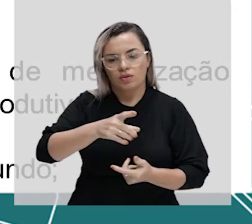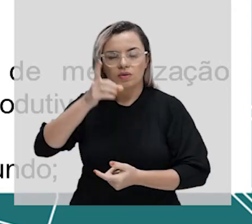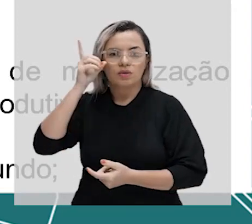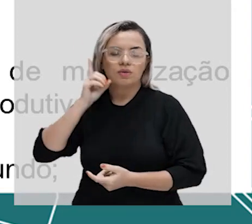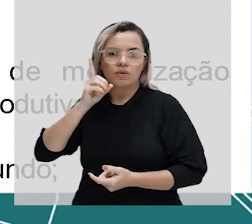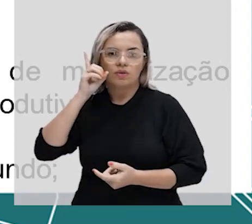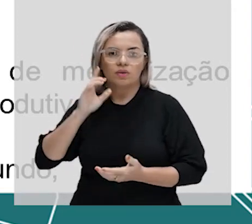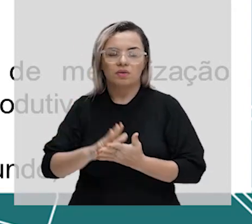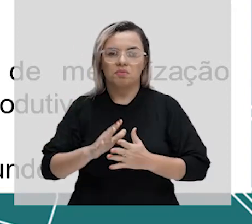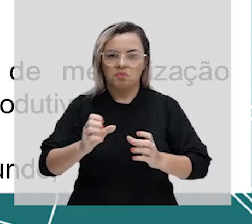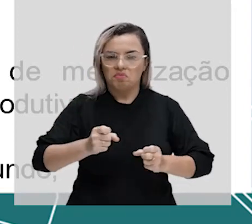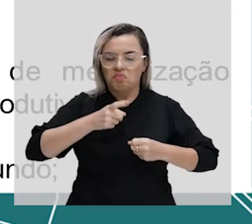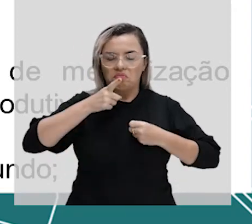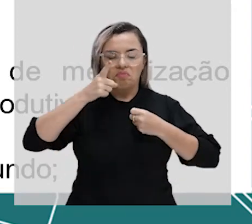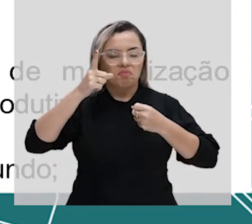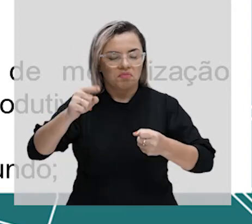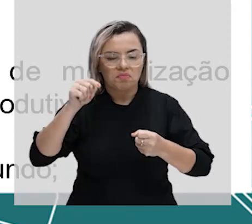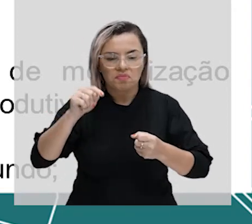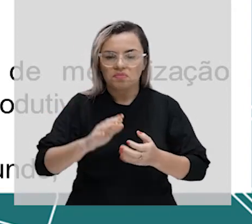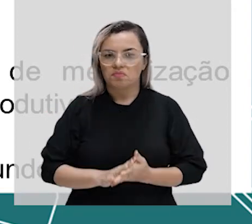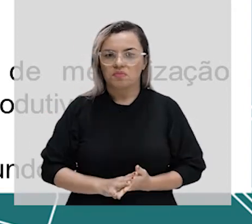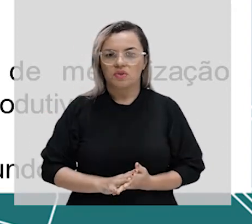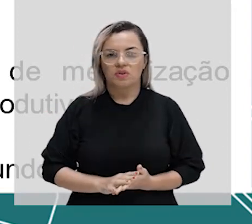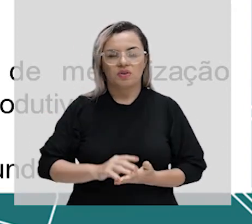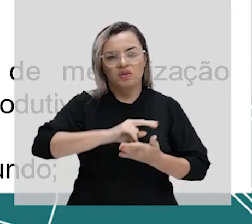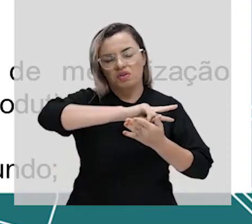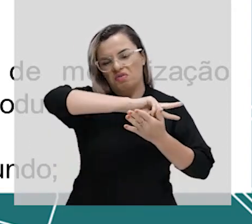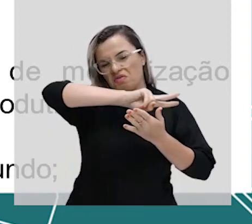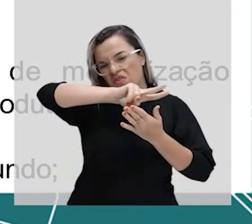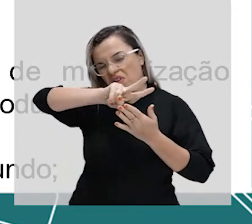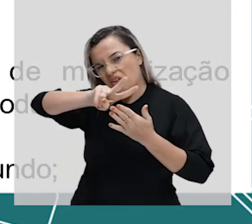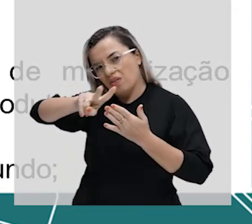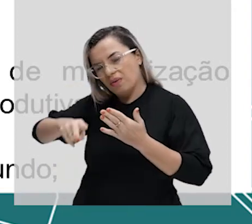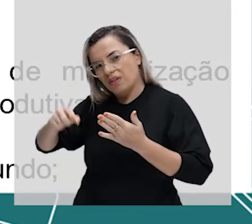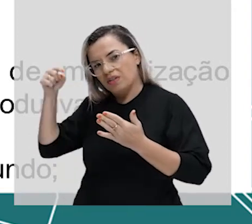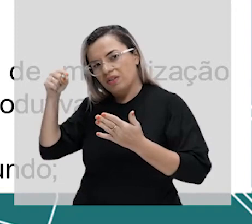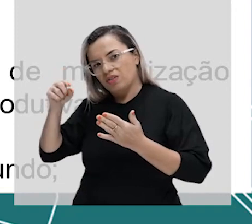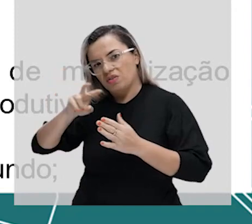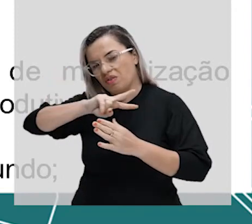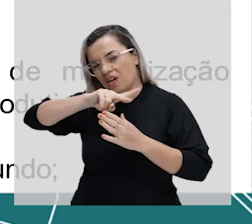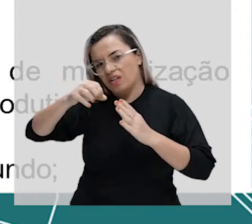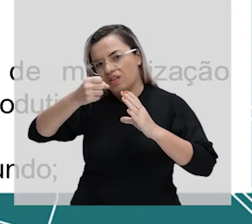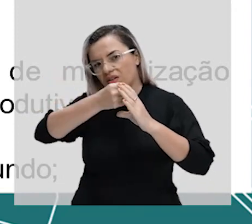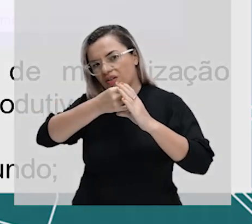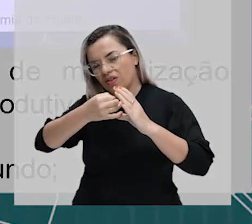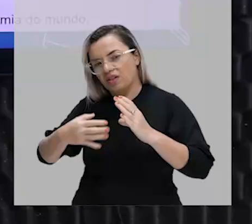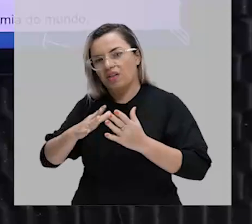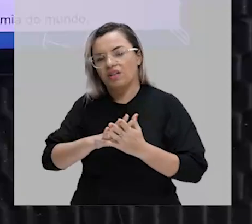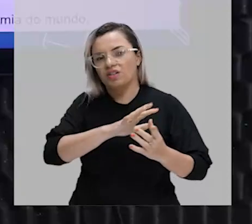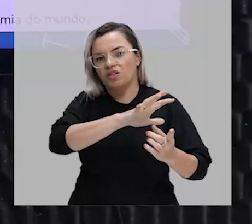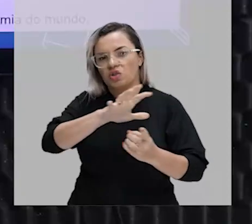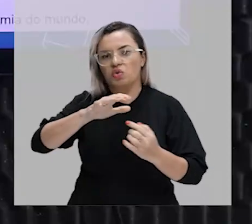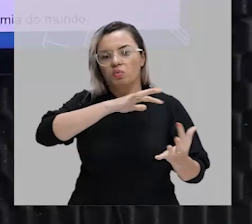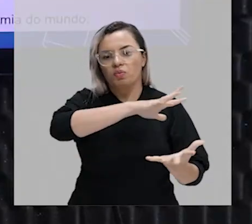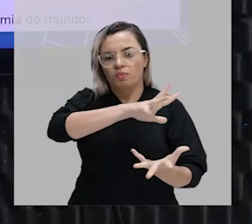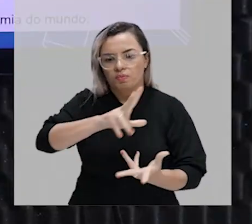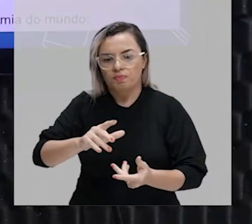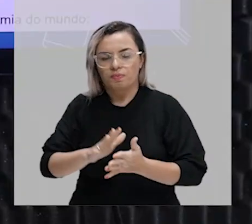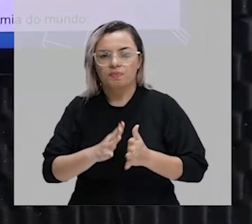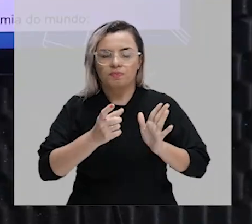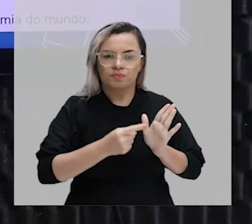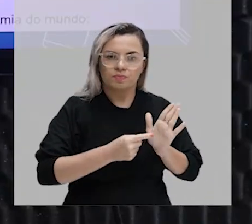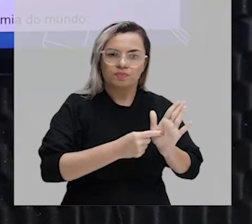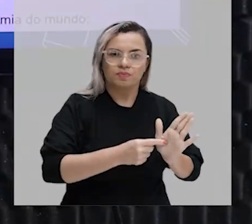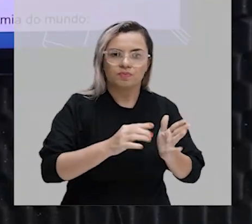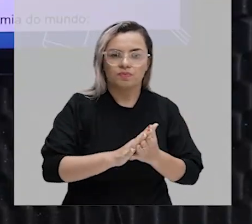nós chamamos de força, né, multipolar, aí, né? Ele tem uma força em variadas perspectivas, como eu te disse aqui, tá? Vai apresentar